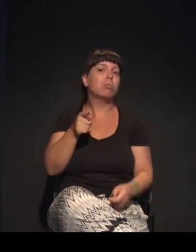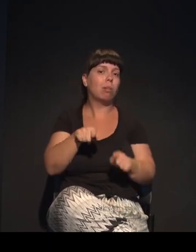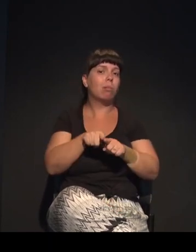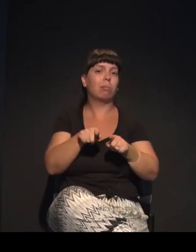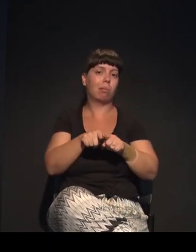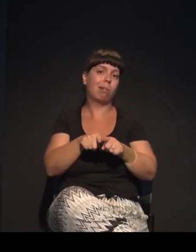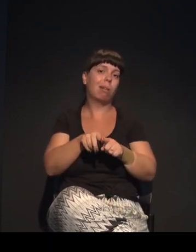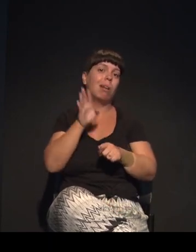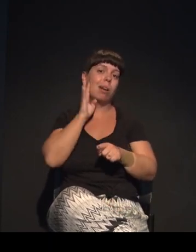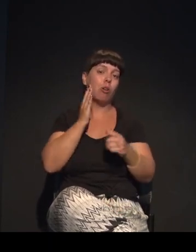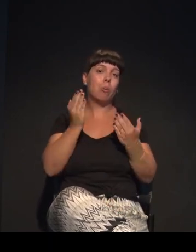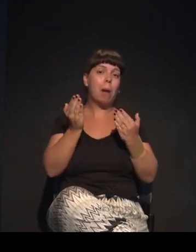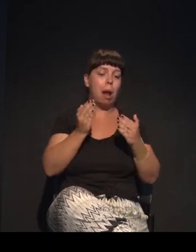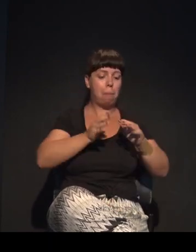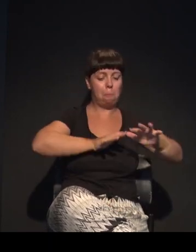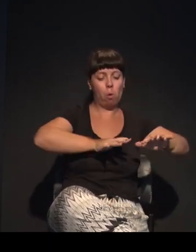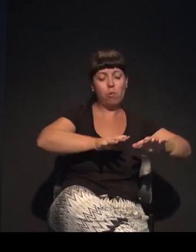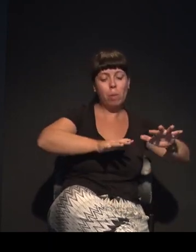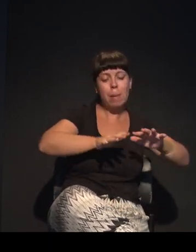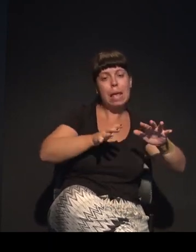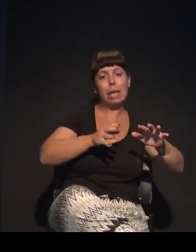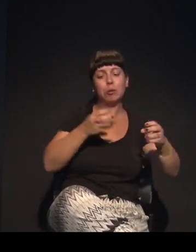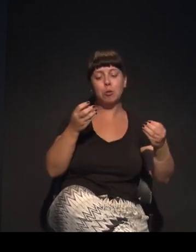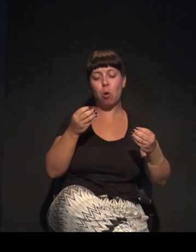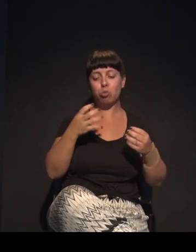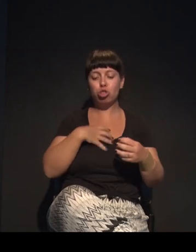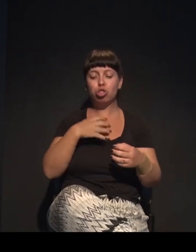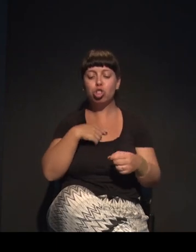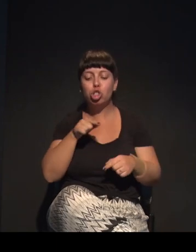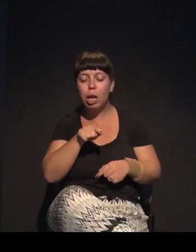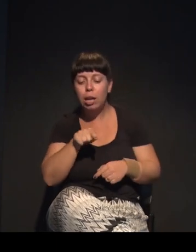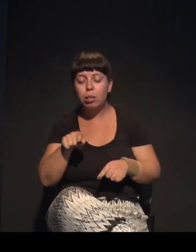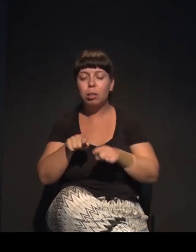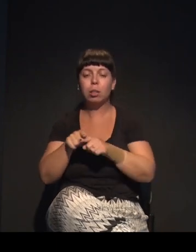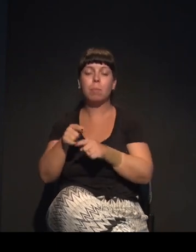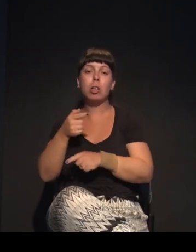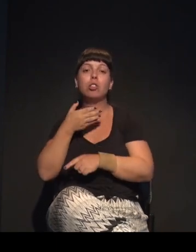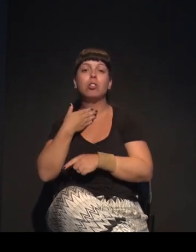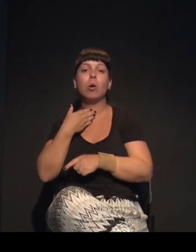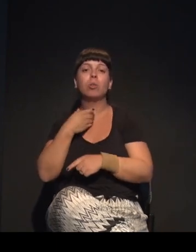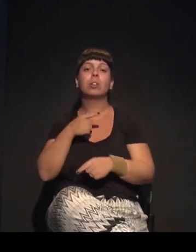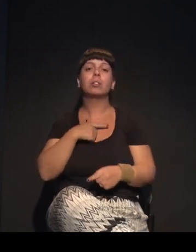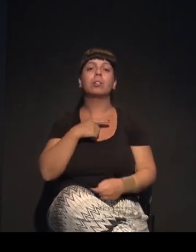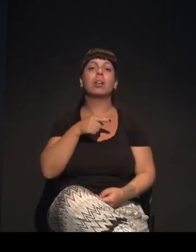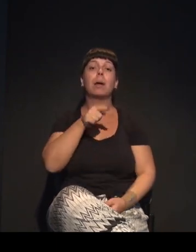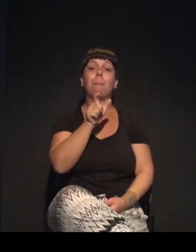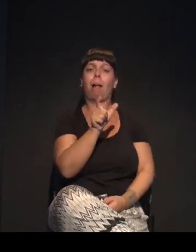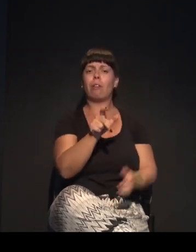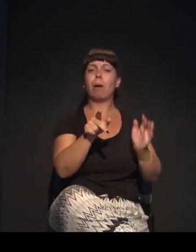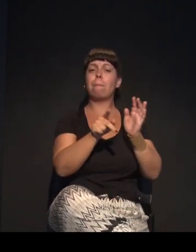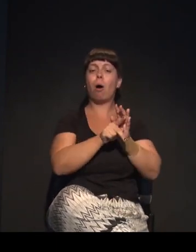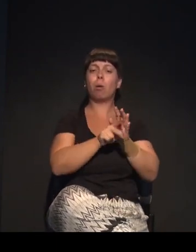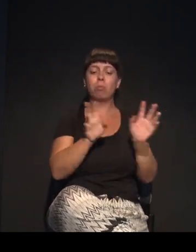assim também pelo movimento pela aparência e também pelo som aí ele tente unir que é o bicho preguiça